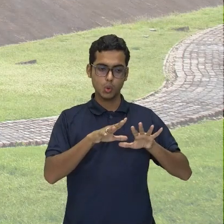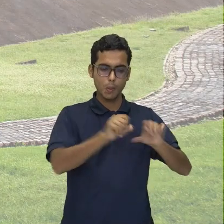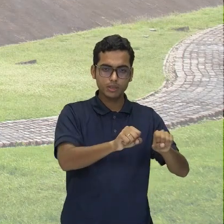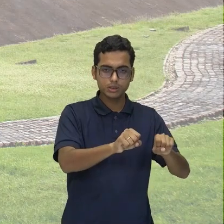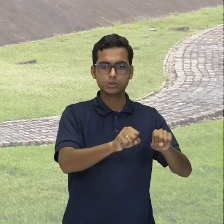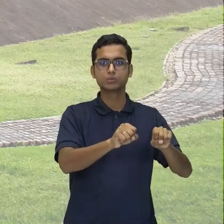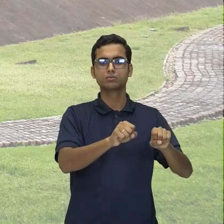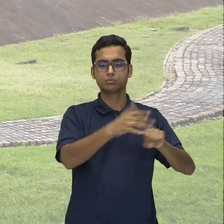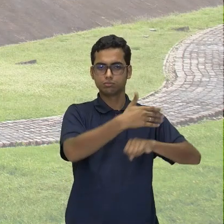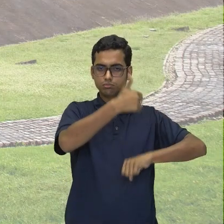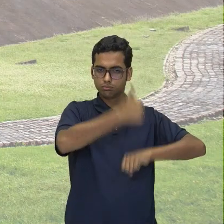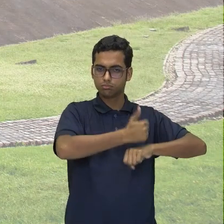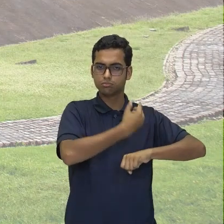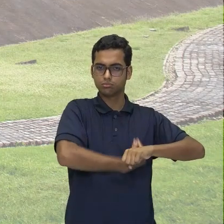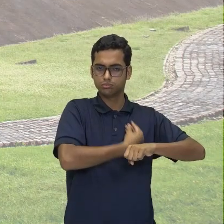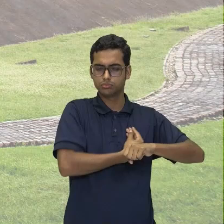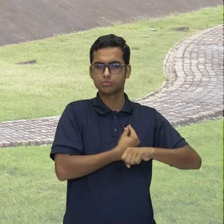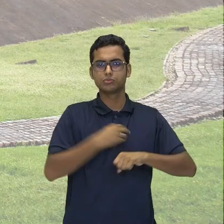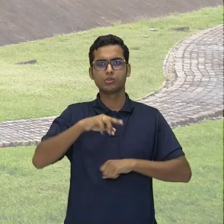Em